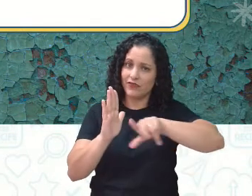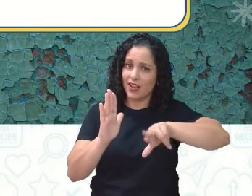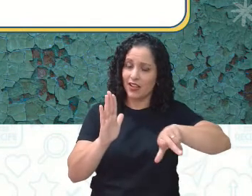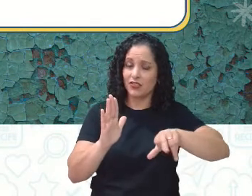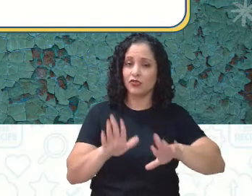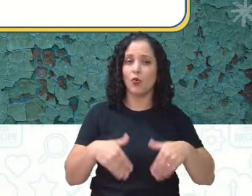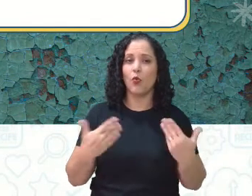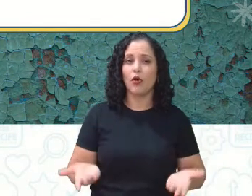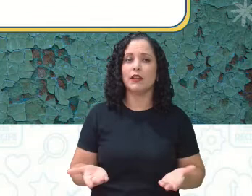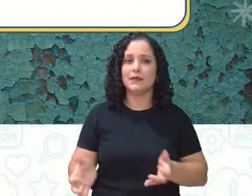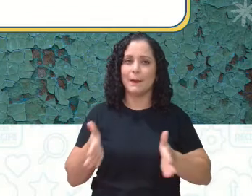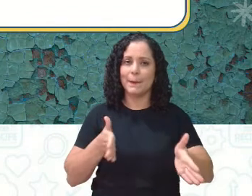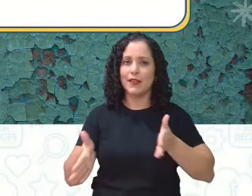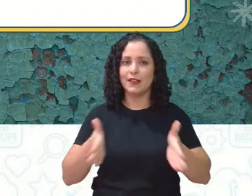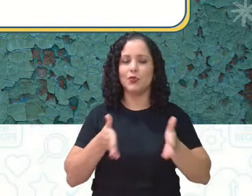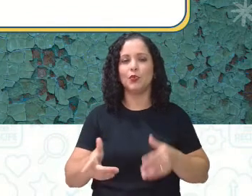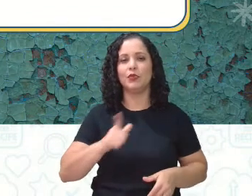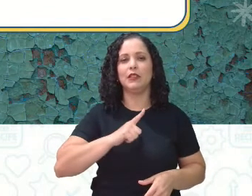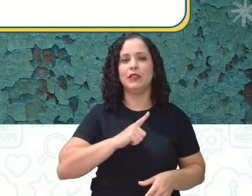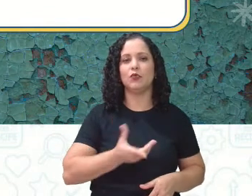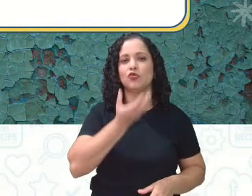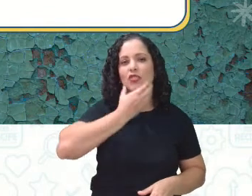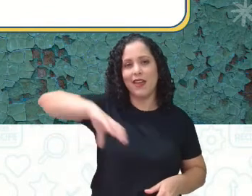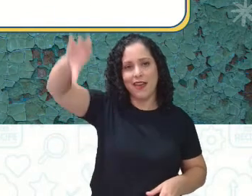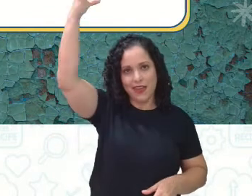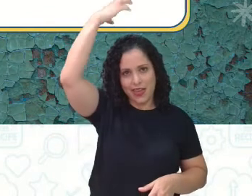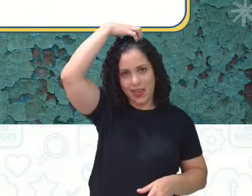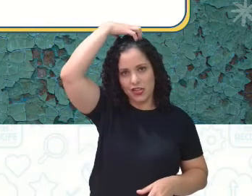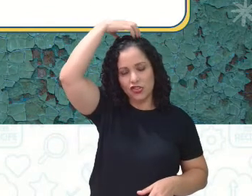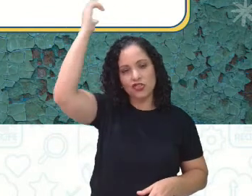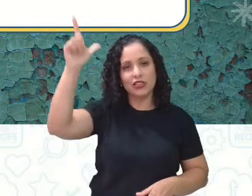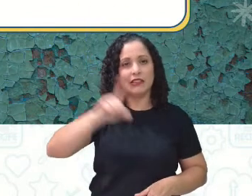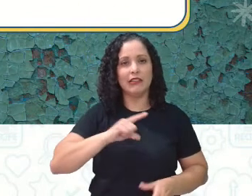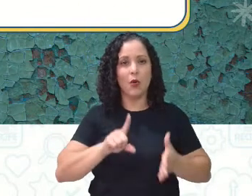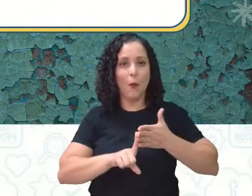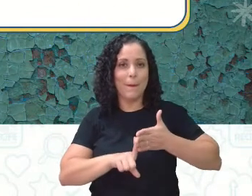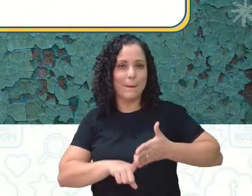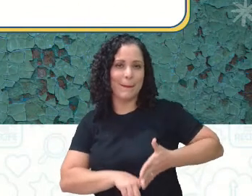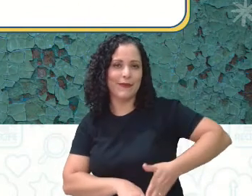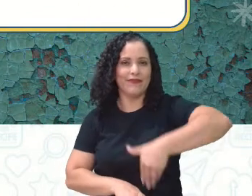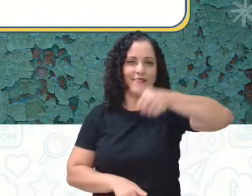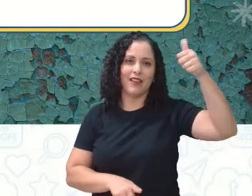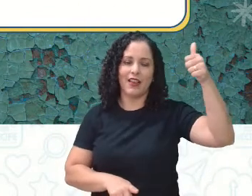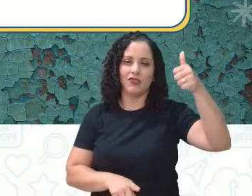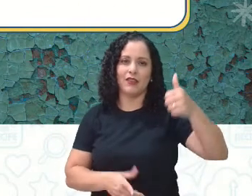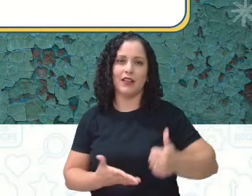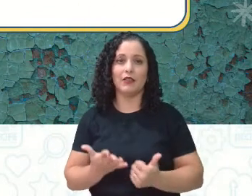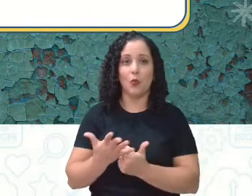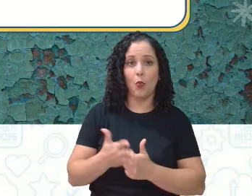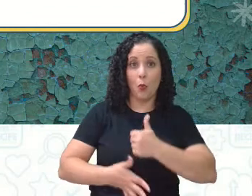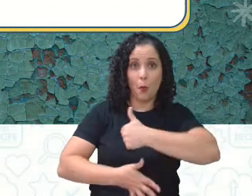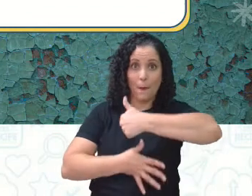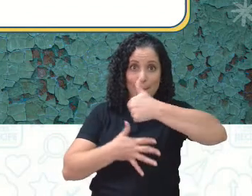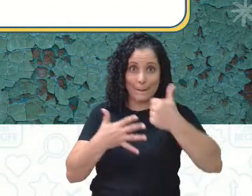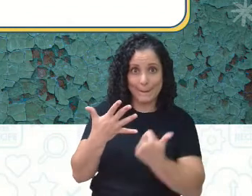os monarcas tinham todo o privilégio político e econômico, certo? Social da época. Então, só